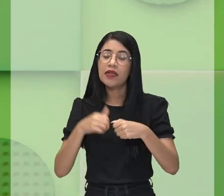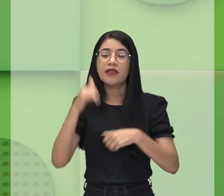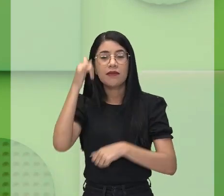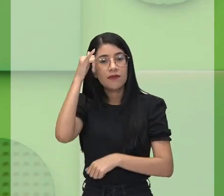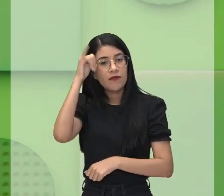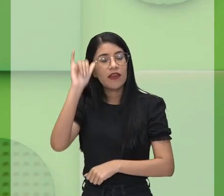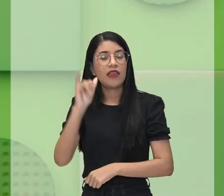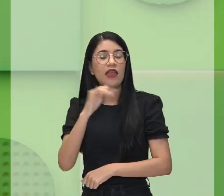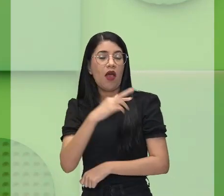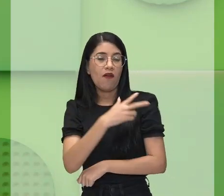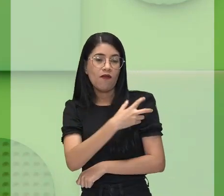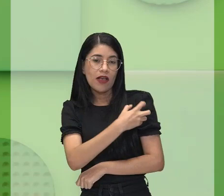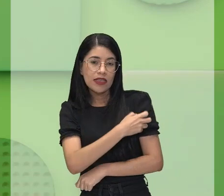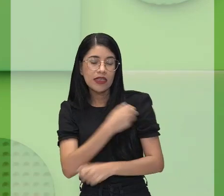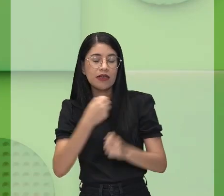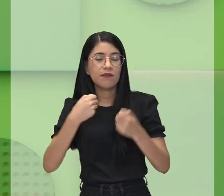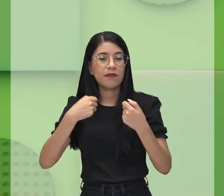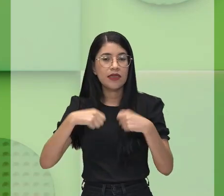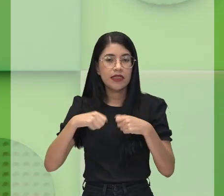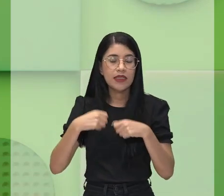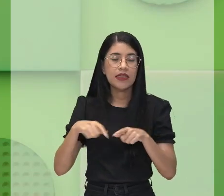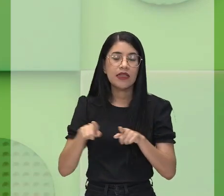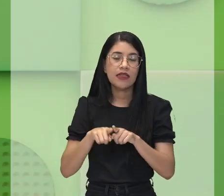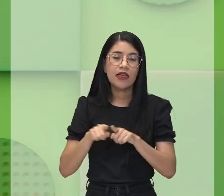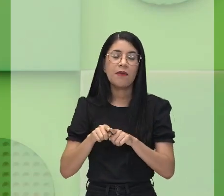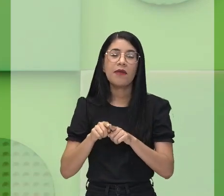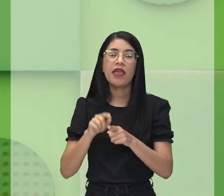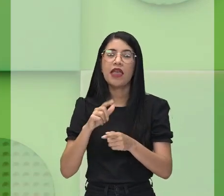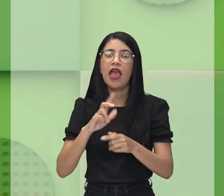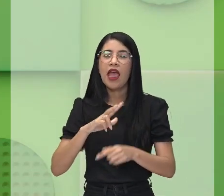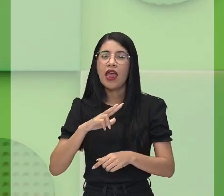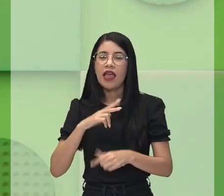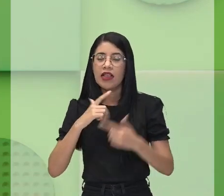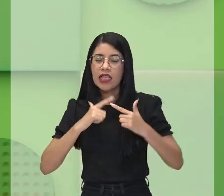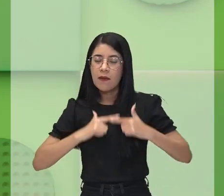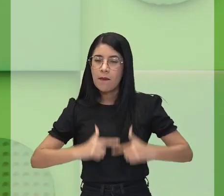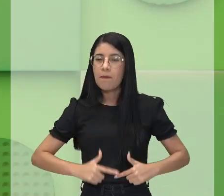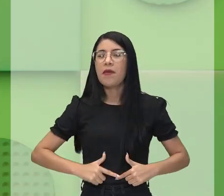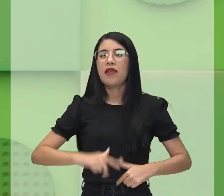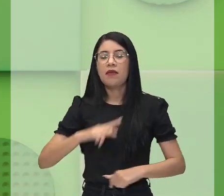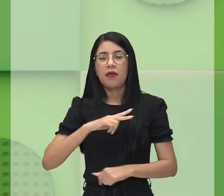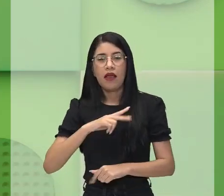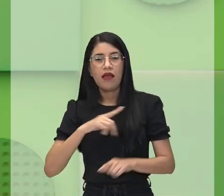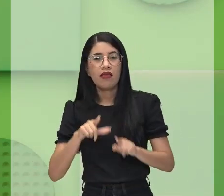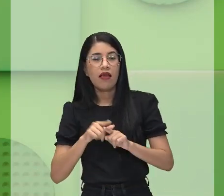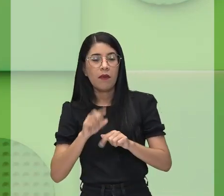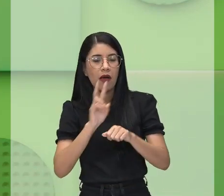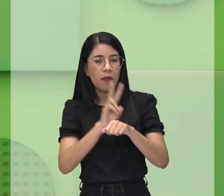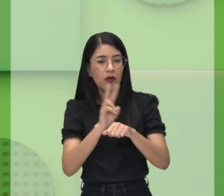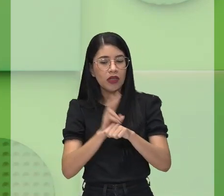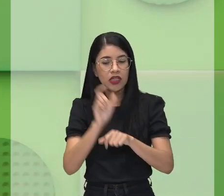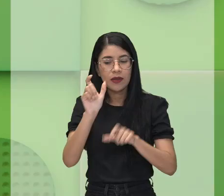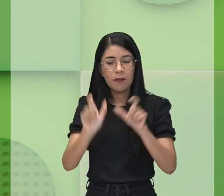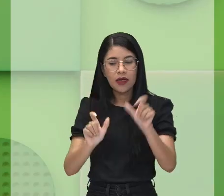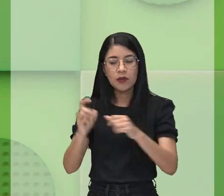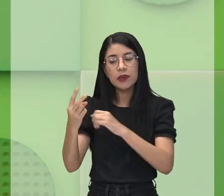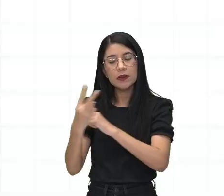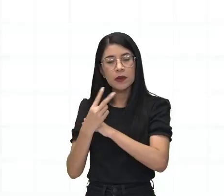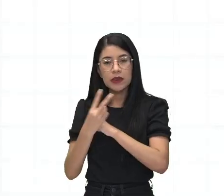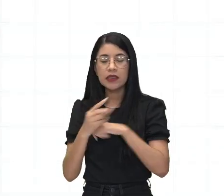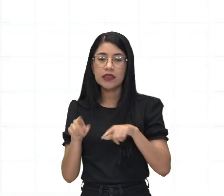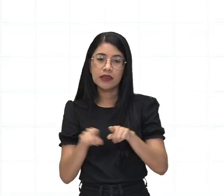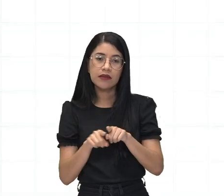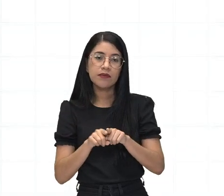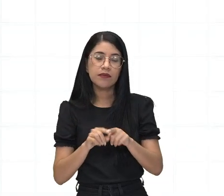com vacina e adotando a higiene pessoal e de proteção conosco e com os outros.